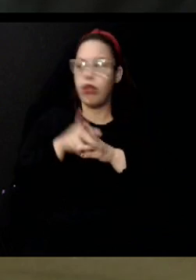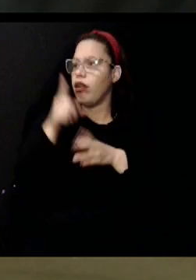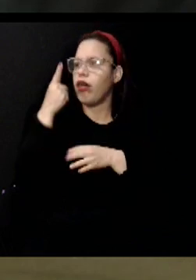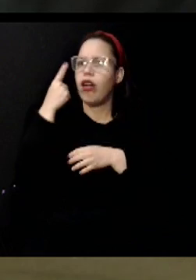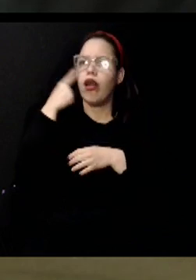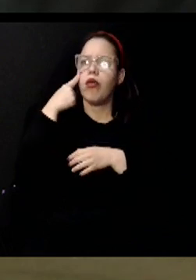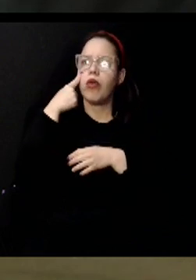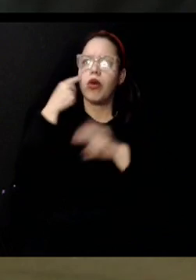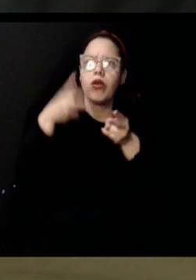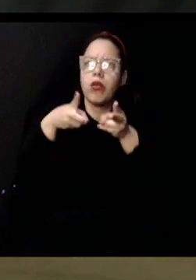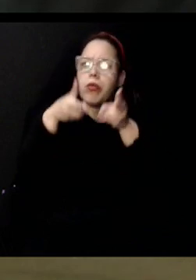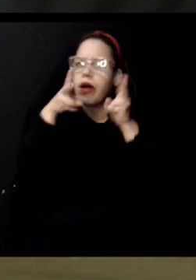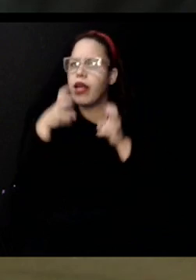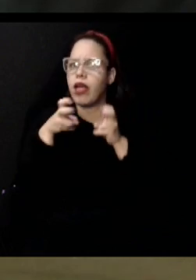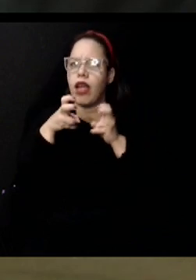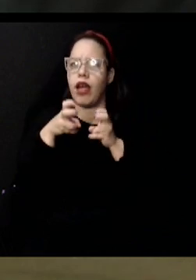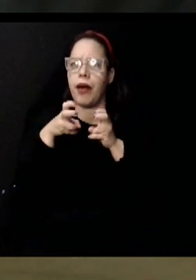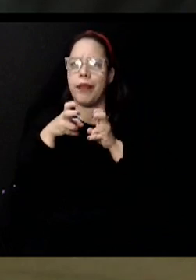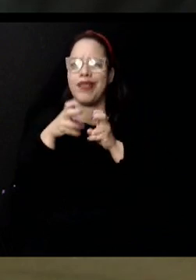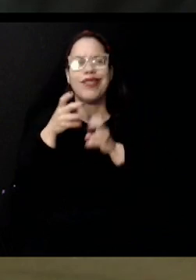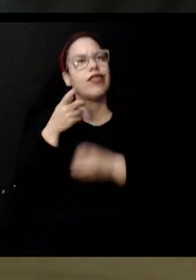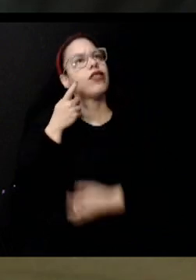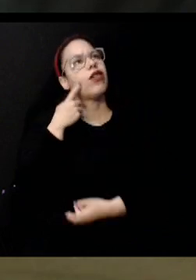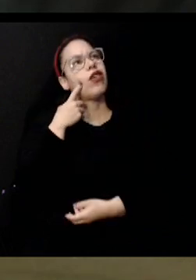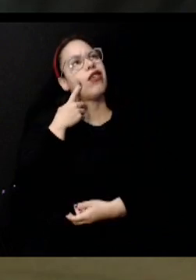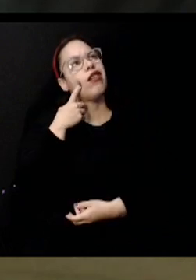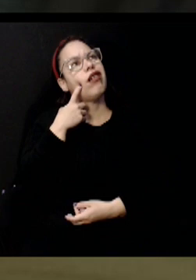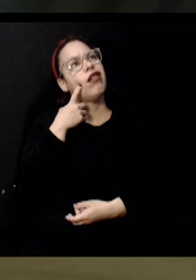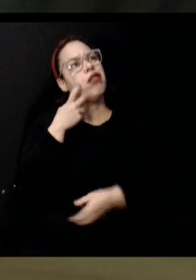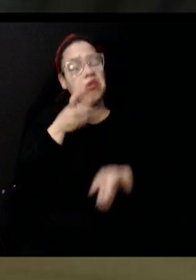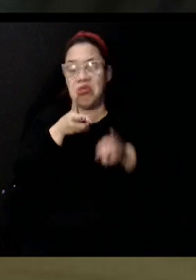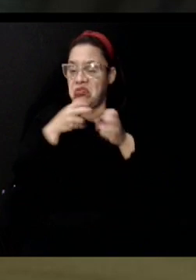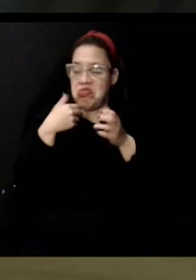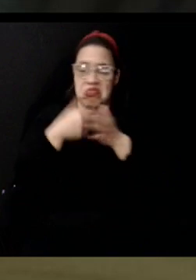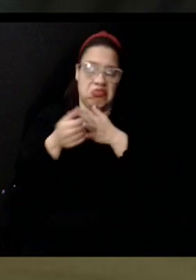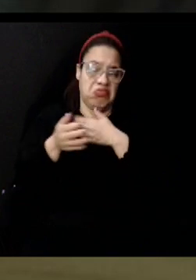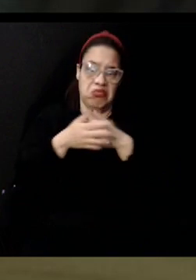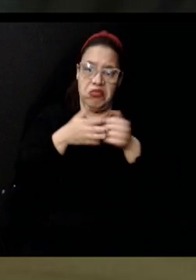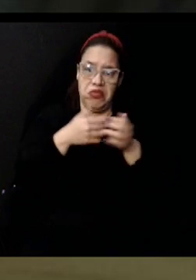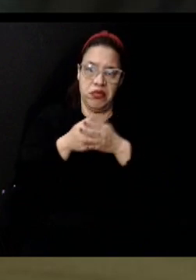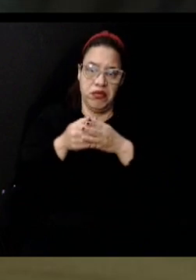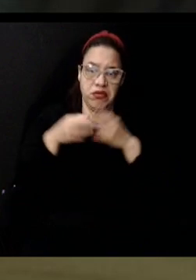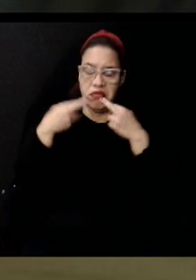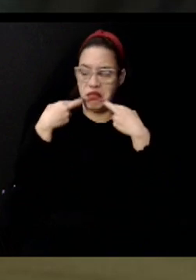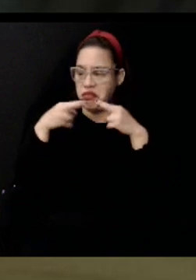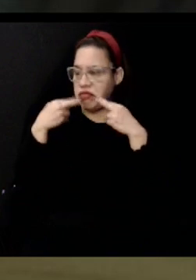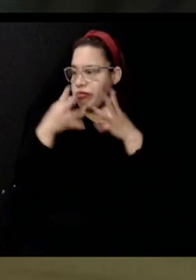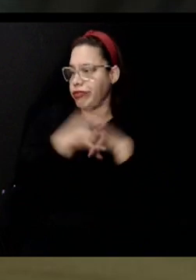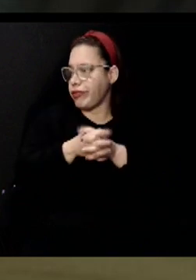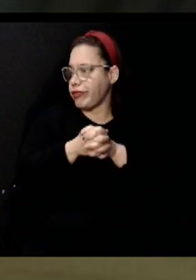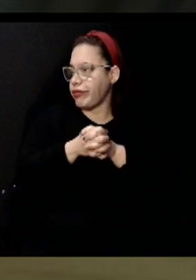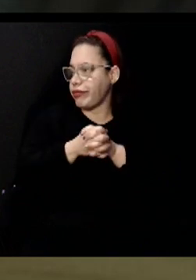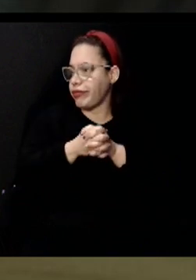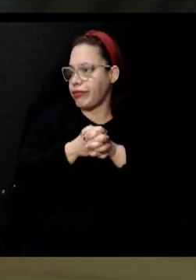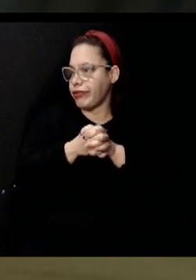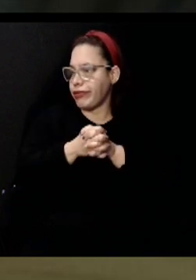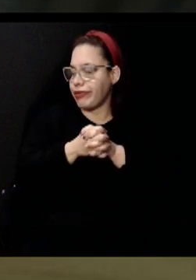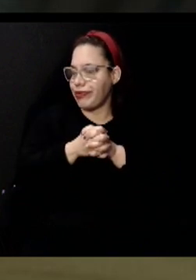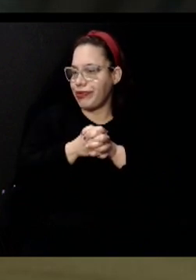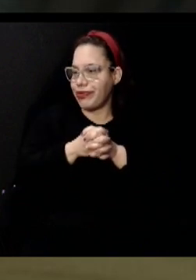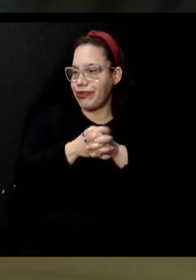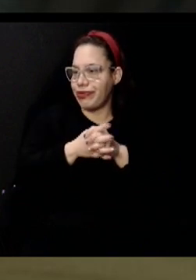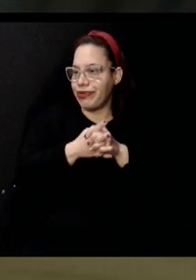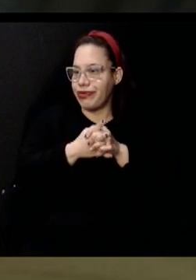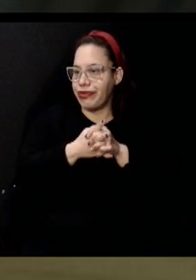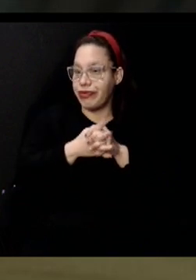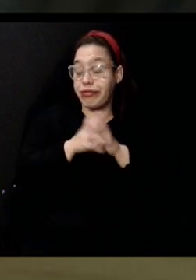mais que ela está se queixando, né, nem percebe mais que ela está reclamando, esse hábito, ele pode